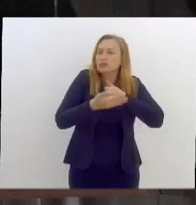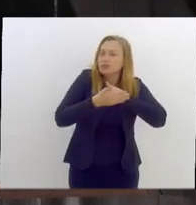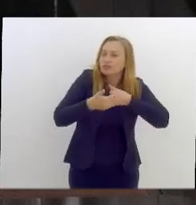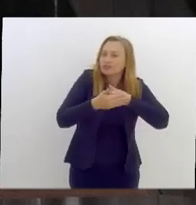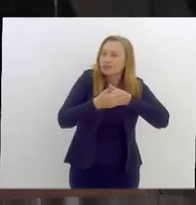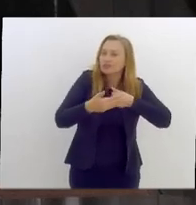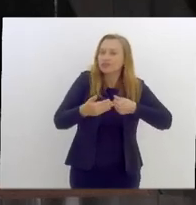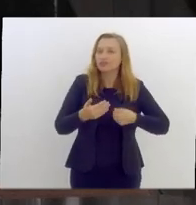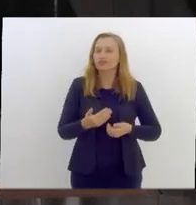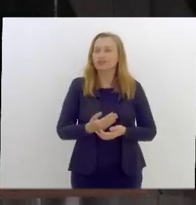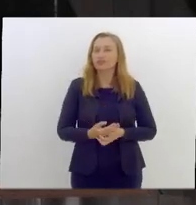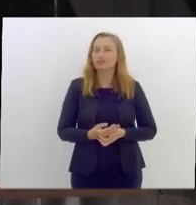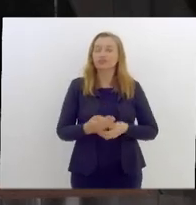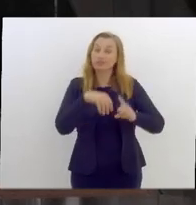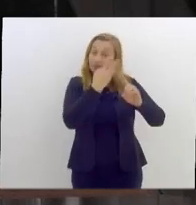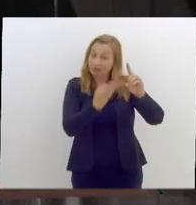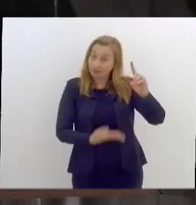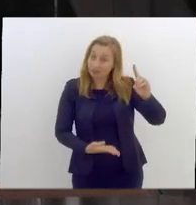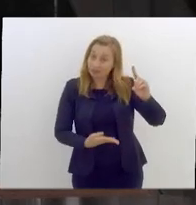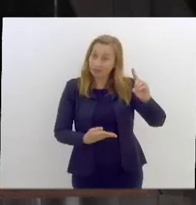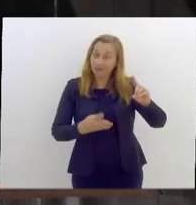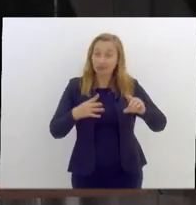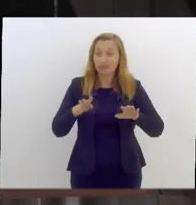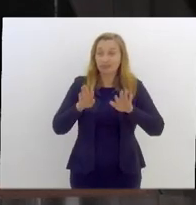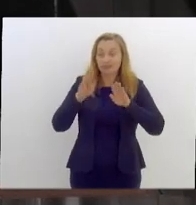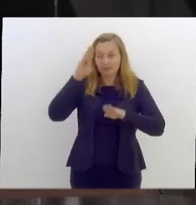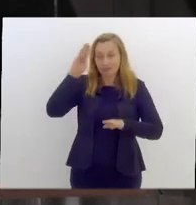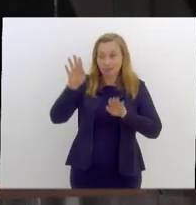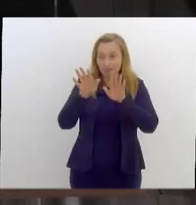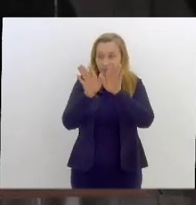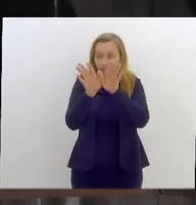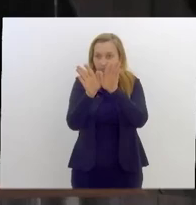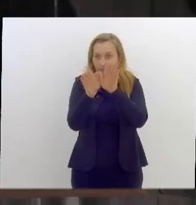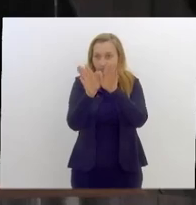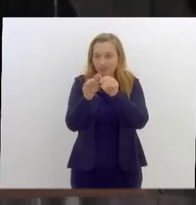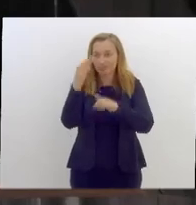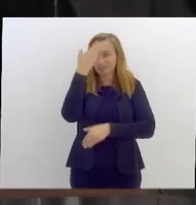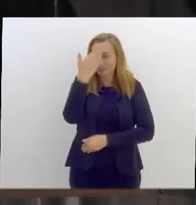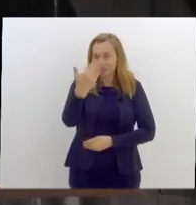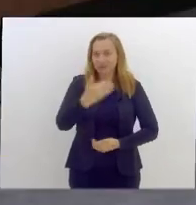fidalguia nessa homenagem à Força Aérea Brasileira. Muito obrigado.